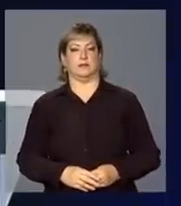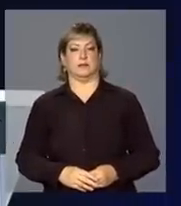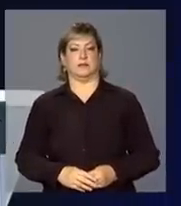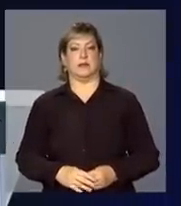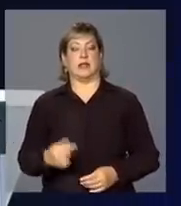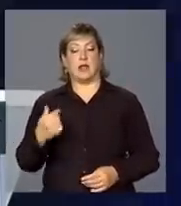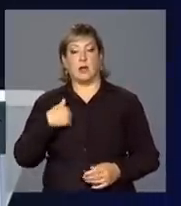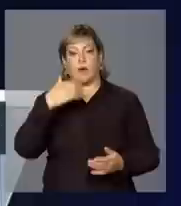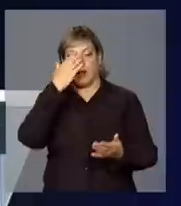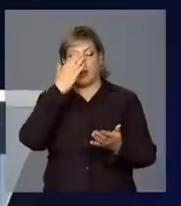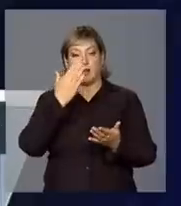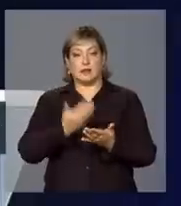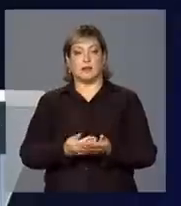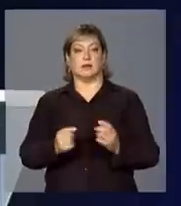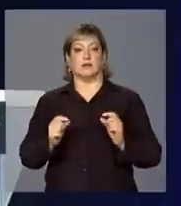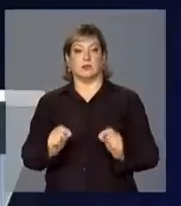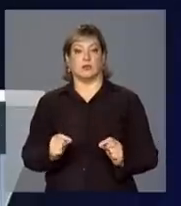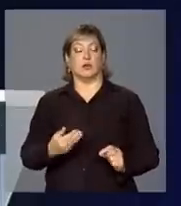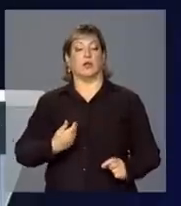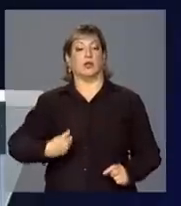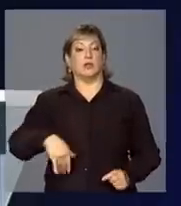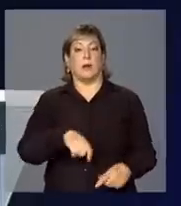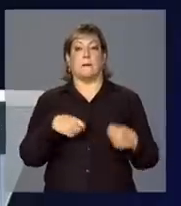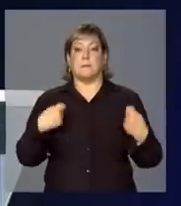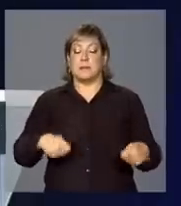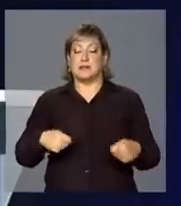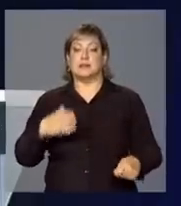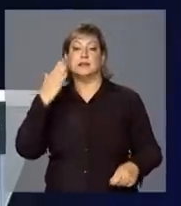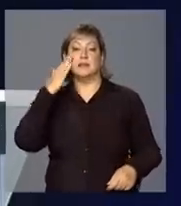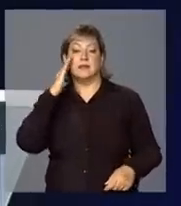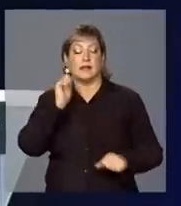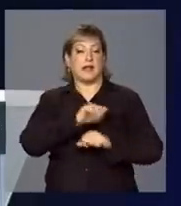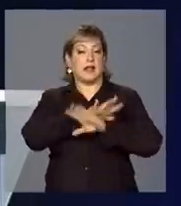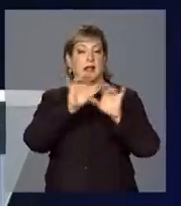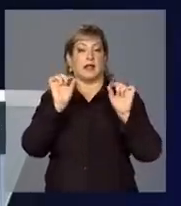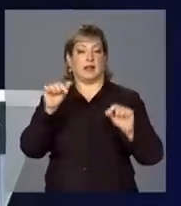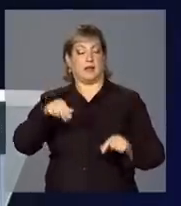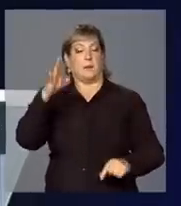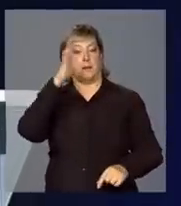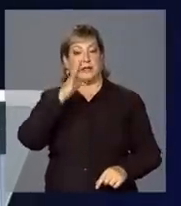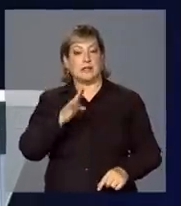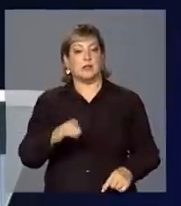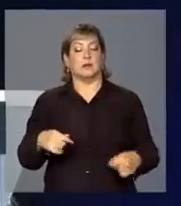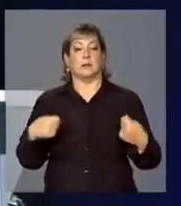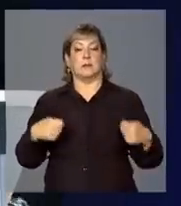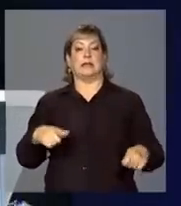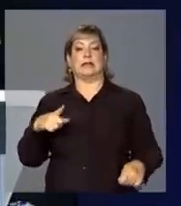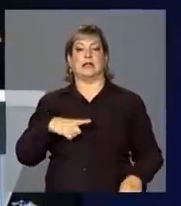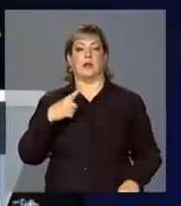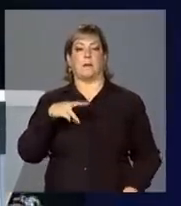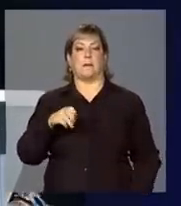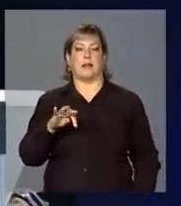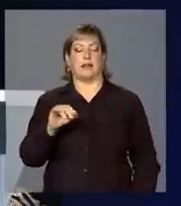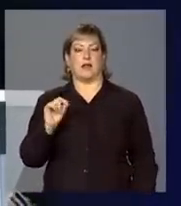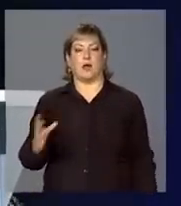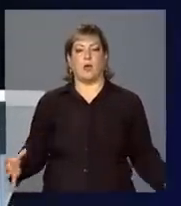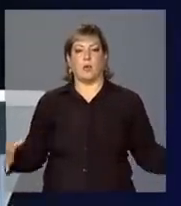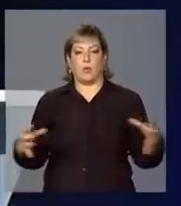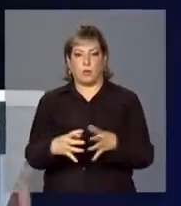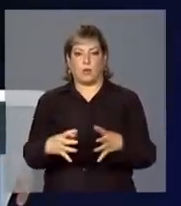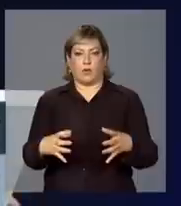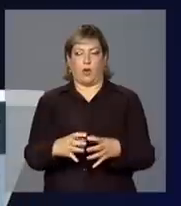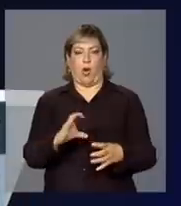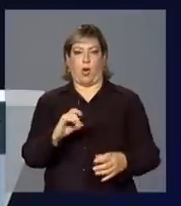E eu acredito que nós temos de ter clareza que o Brasil tem de ter uma meta coletiva, uma